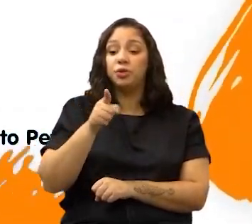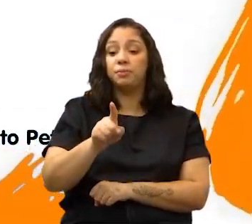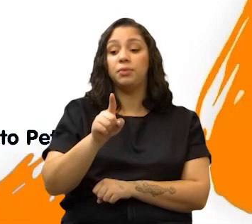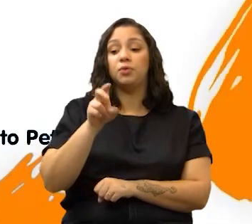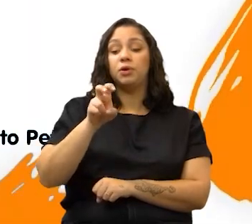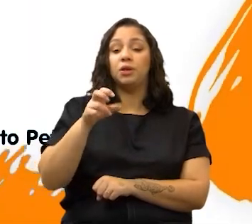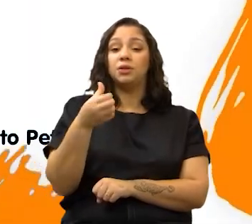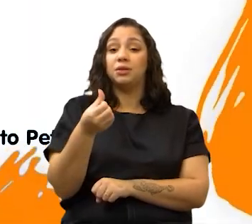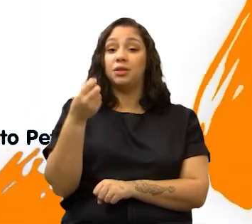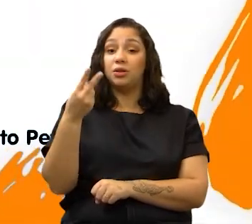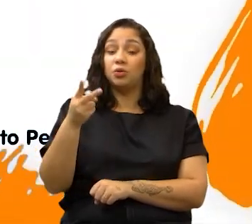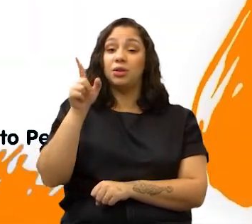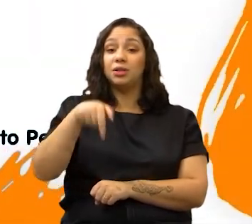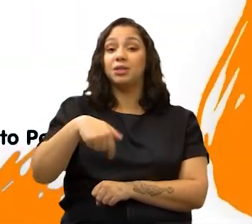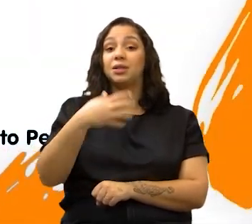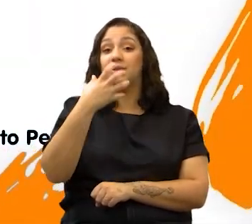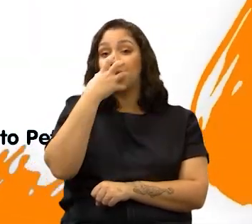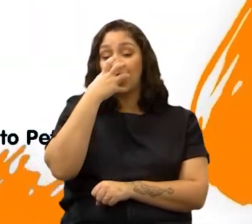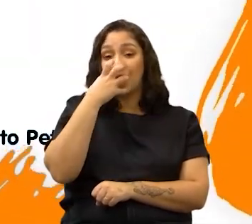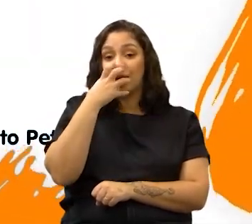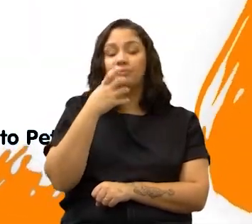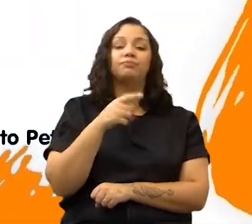177.562 são cães e